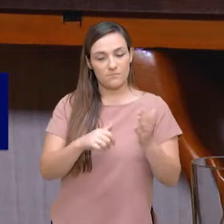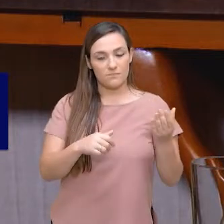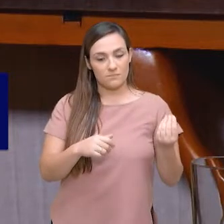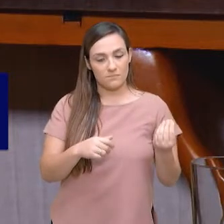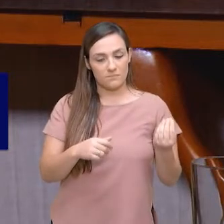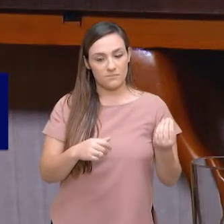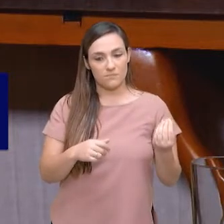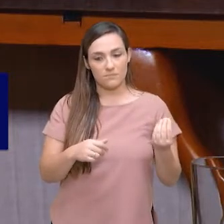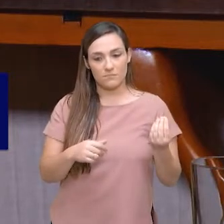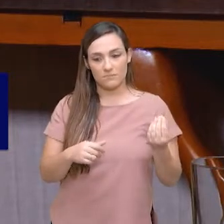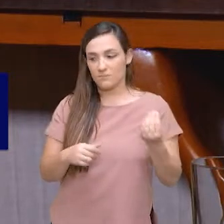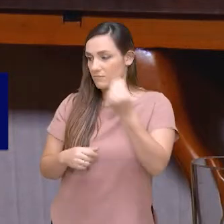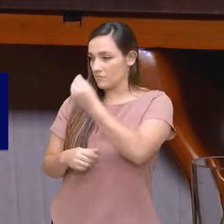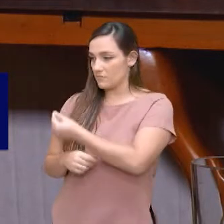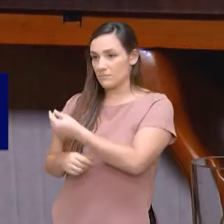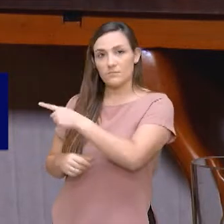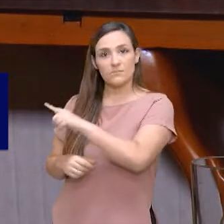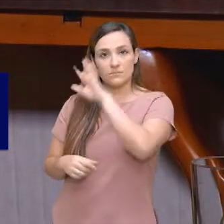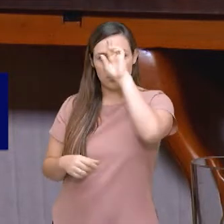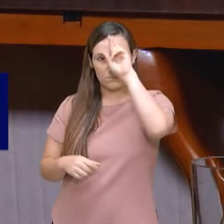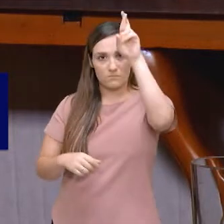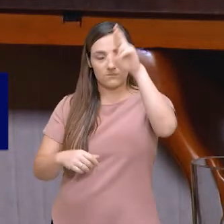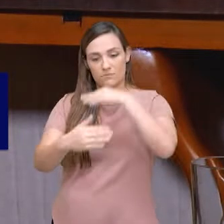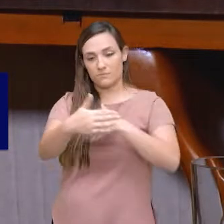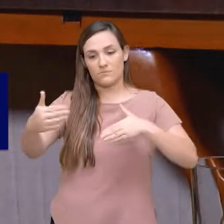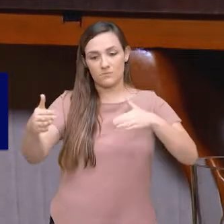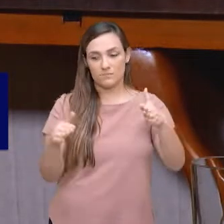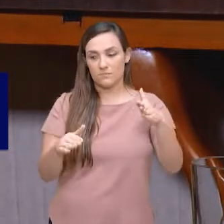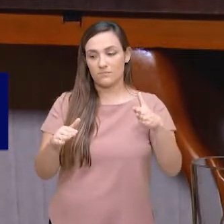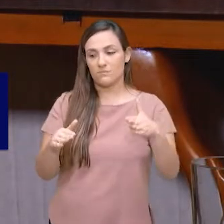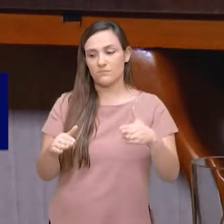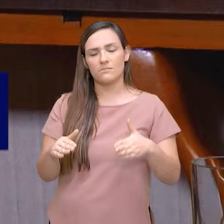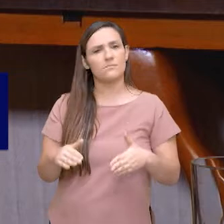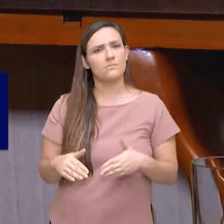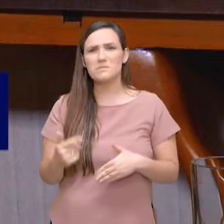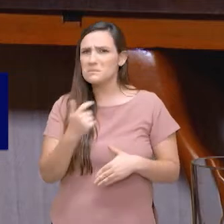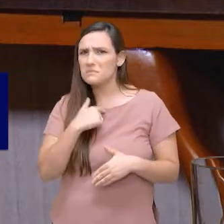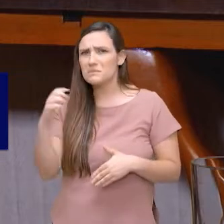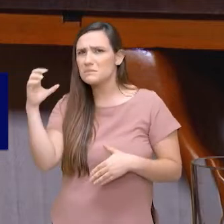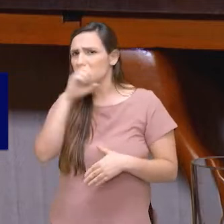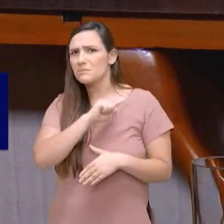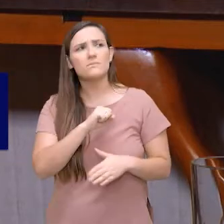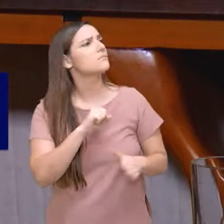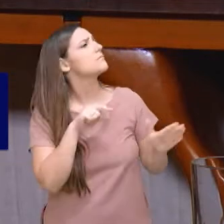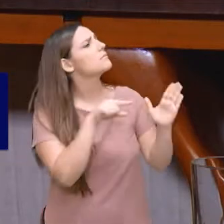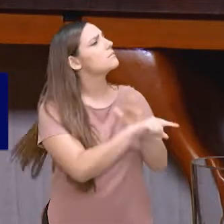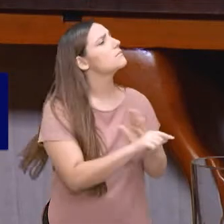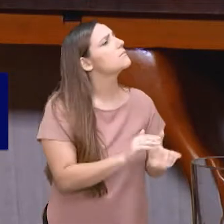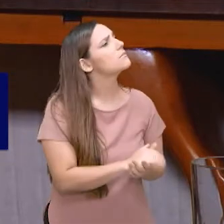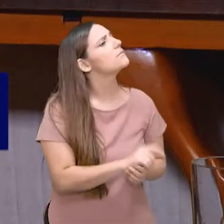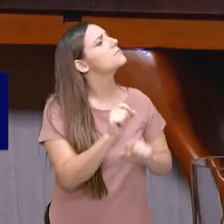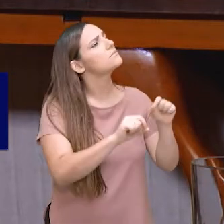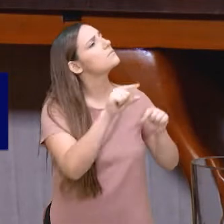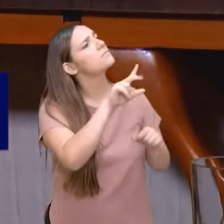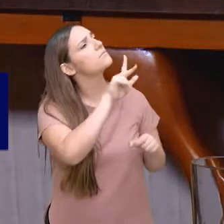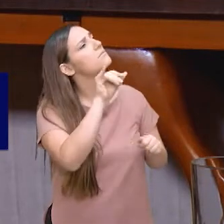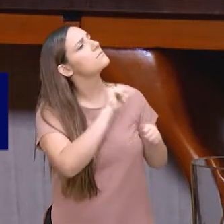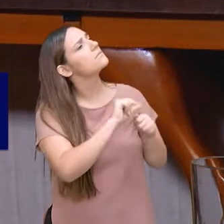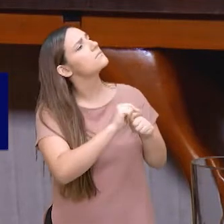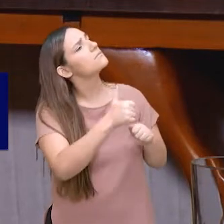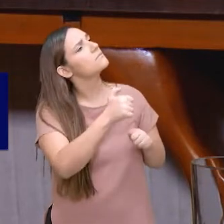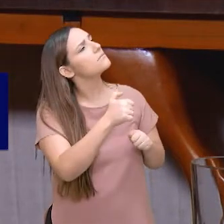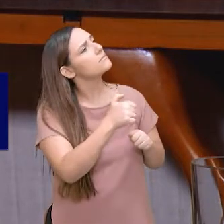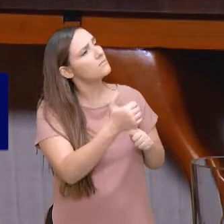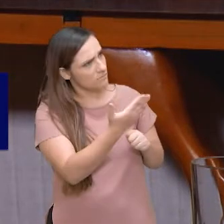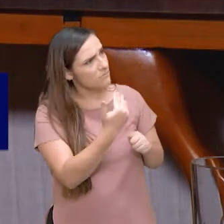o oficial de gabinete dele, que era um diplomata. Eu fui correndo lá e perguntei para ele, o que você vai fazer disso